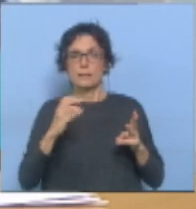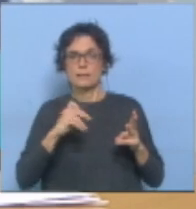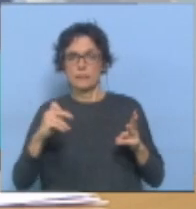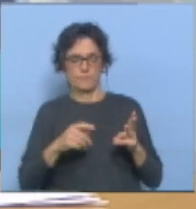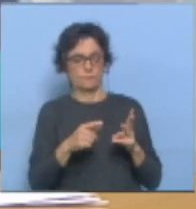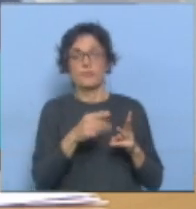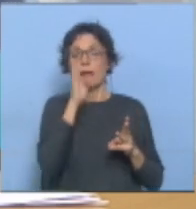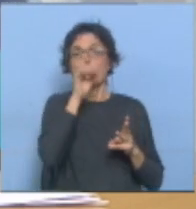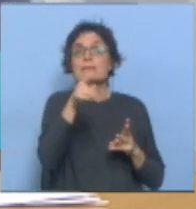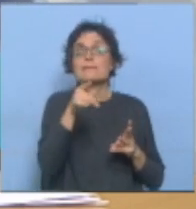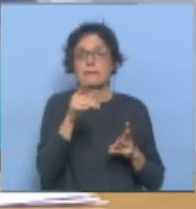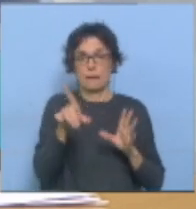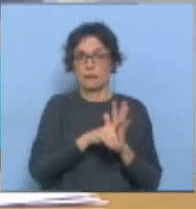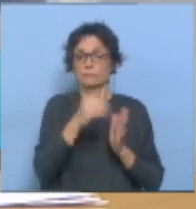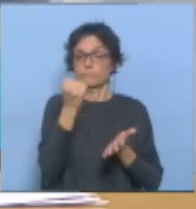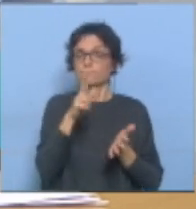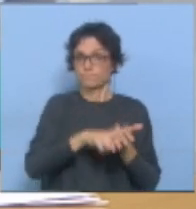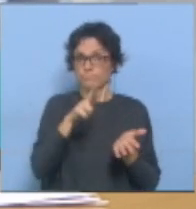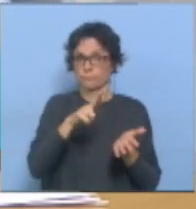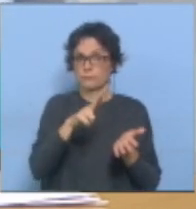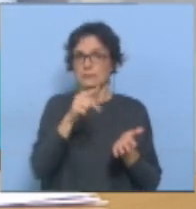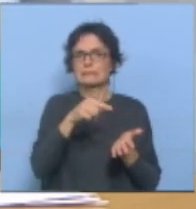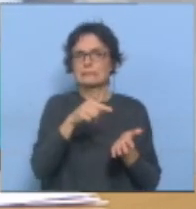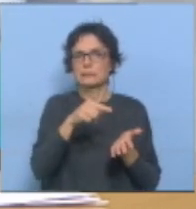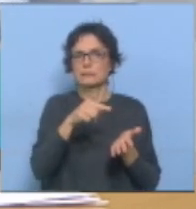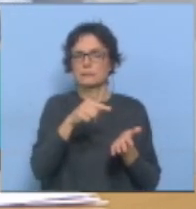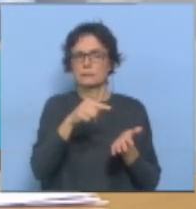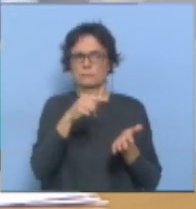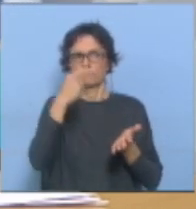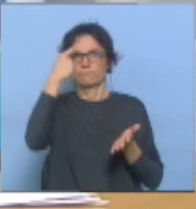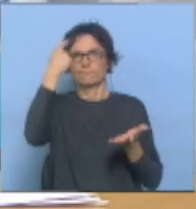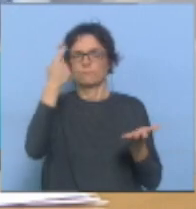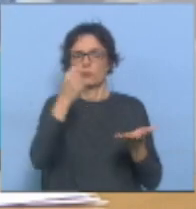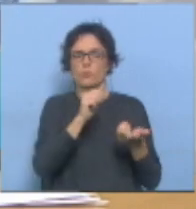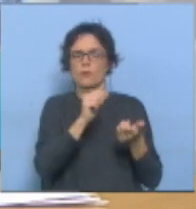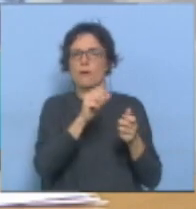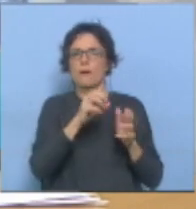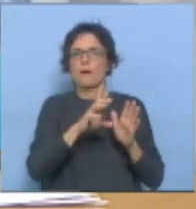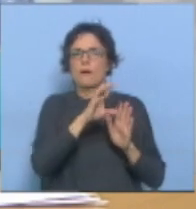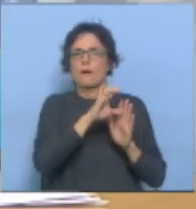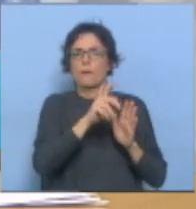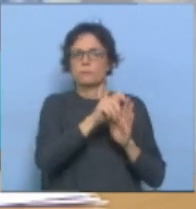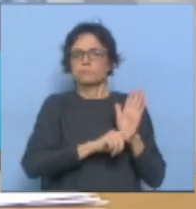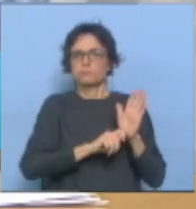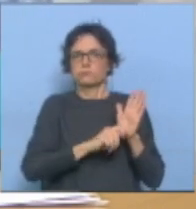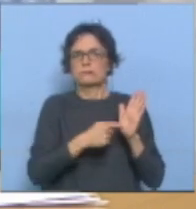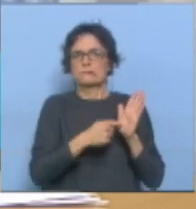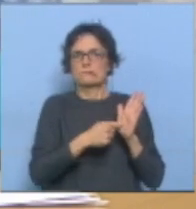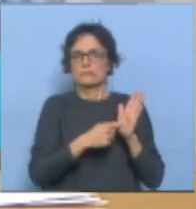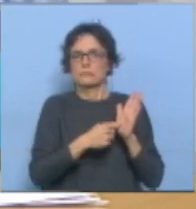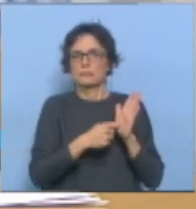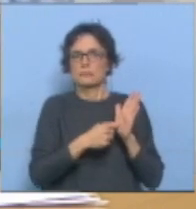em discussão se o Código Deontológico dos Médicos tem que mudar ou não. E há opiniões diversas sobre isso.